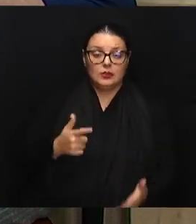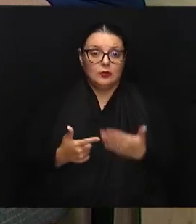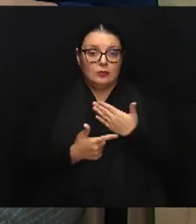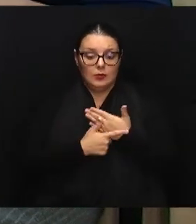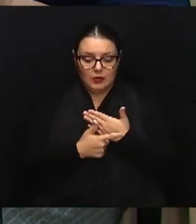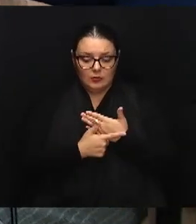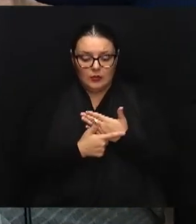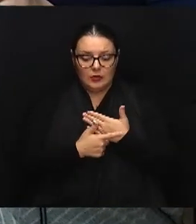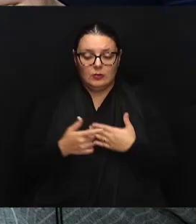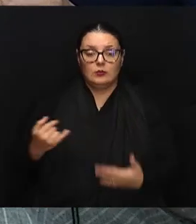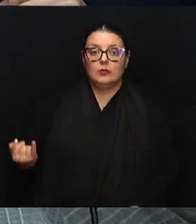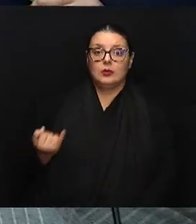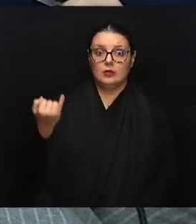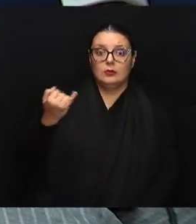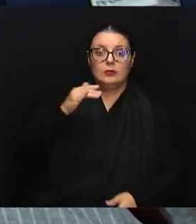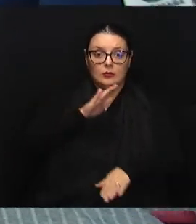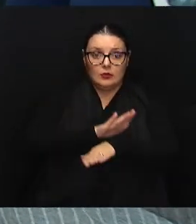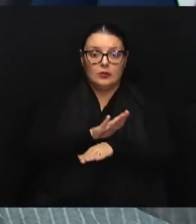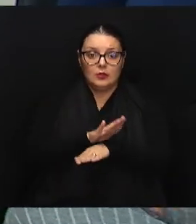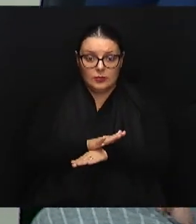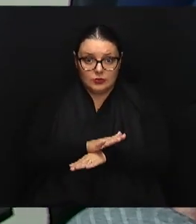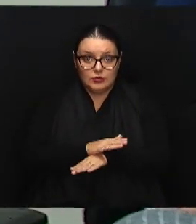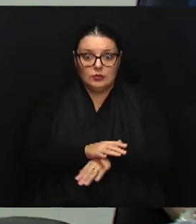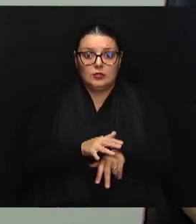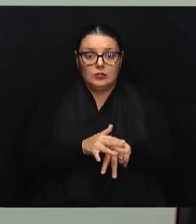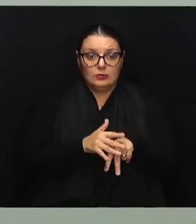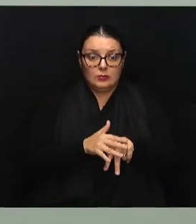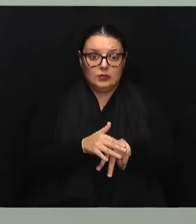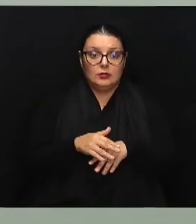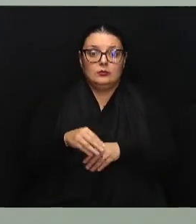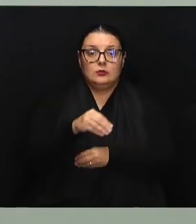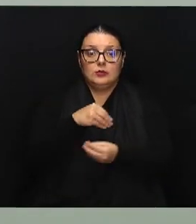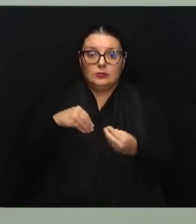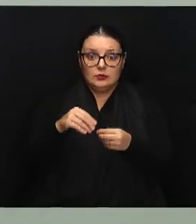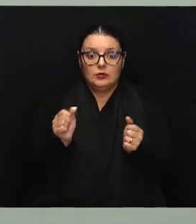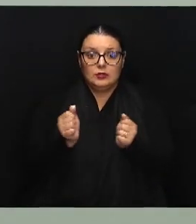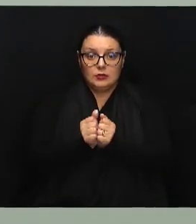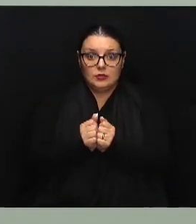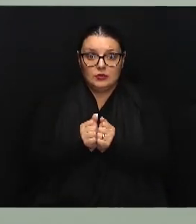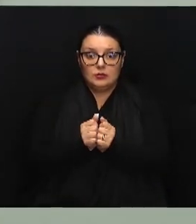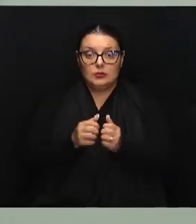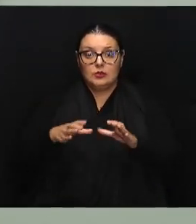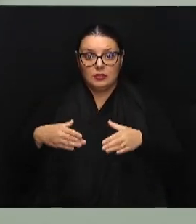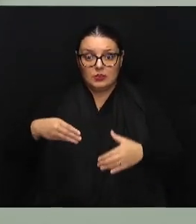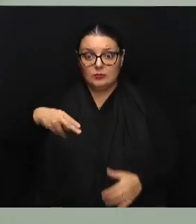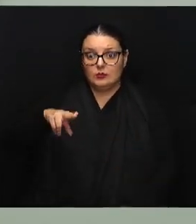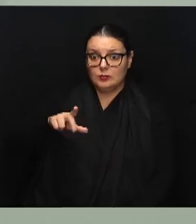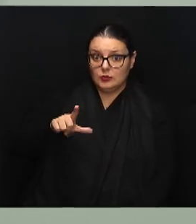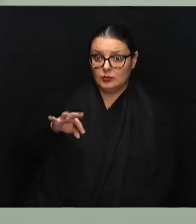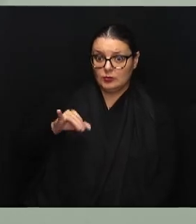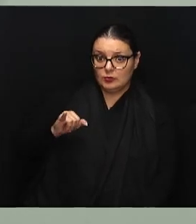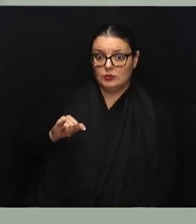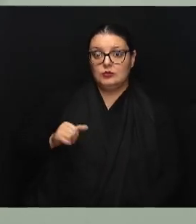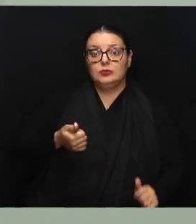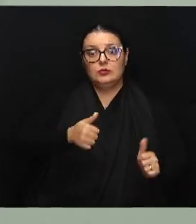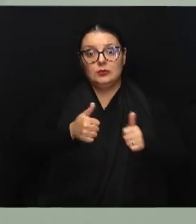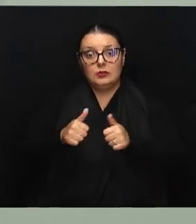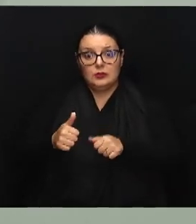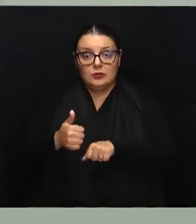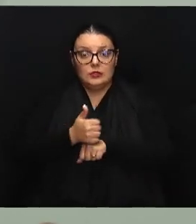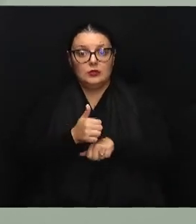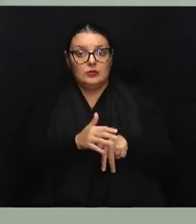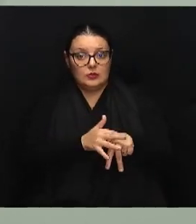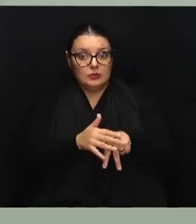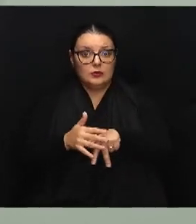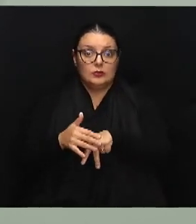papel muito importante na assistência ao paciente. Ele está integrado junto à equipe multi, faz a avaliação ali do paciente e